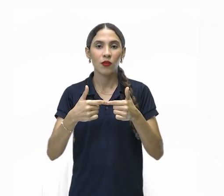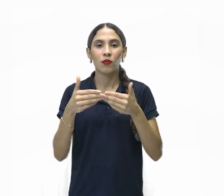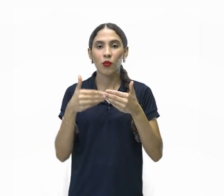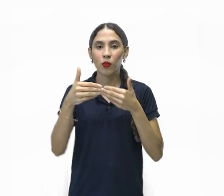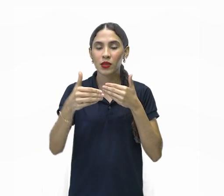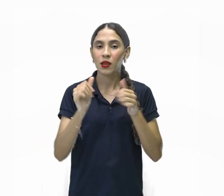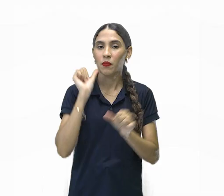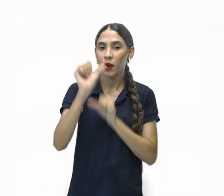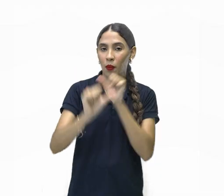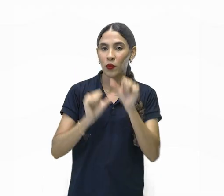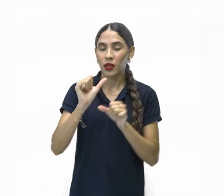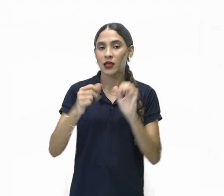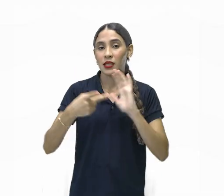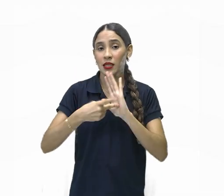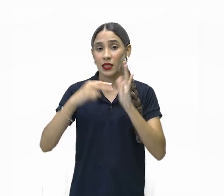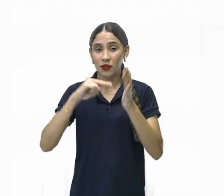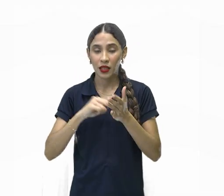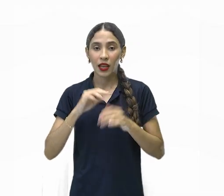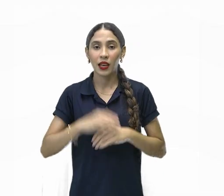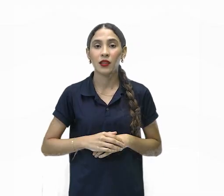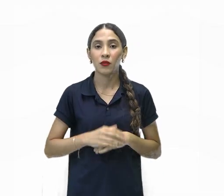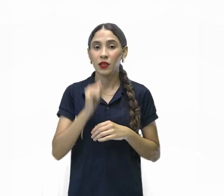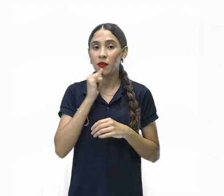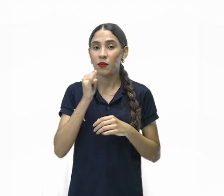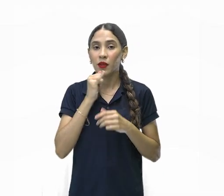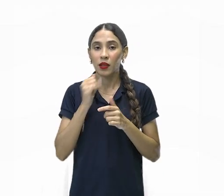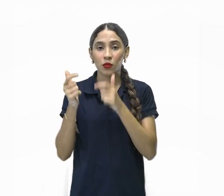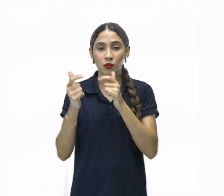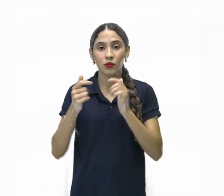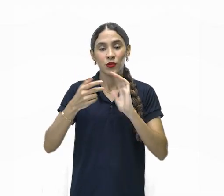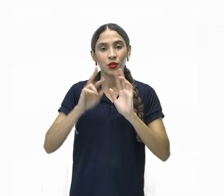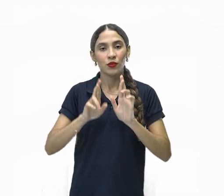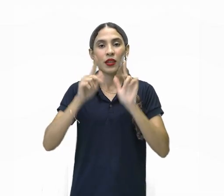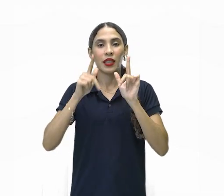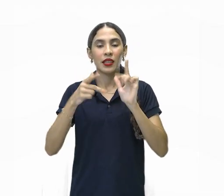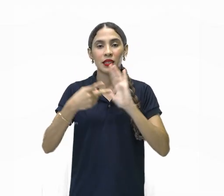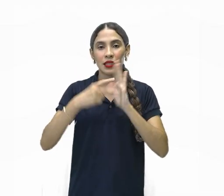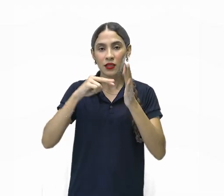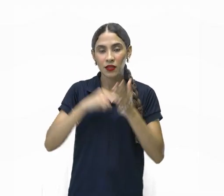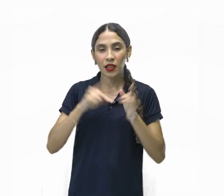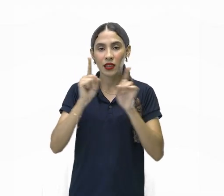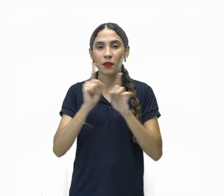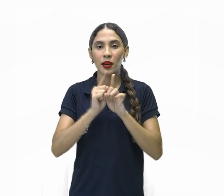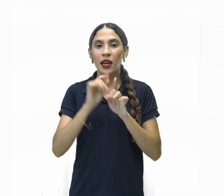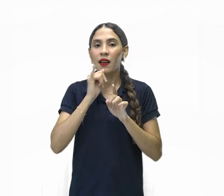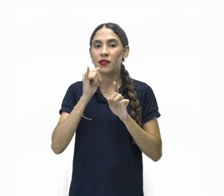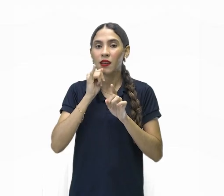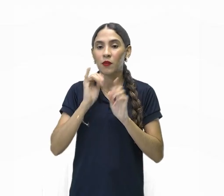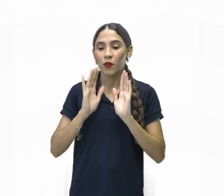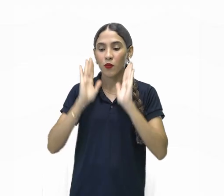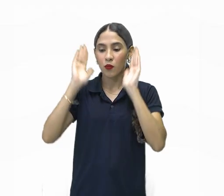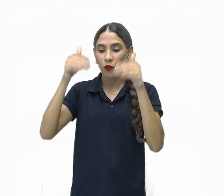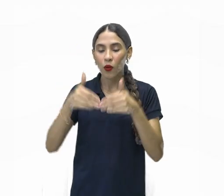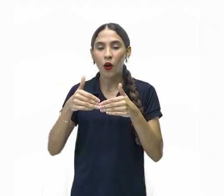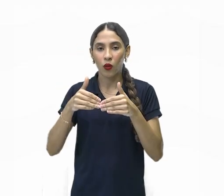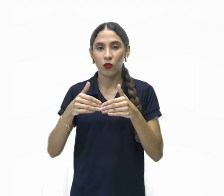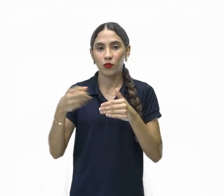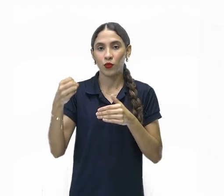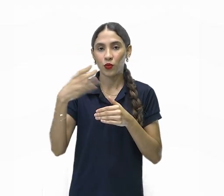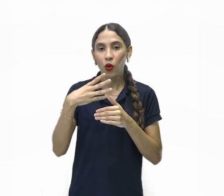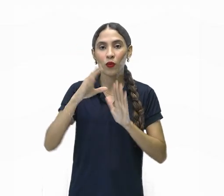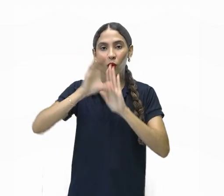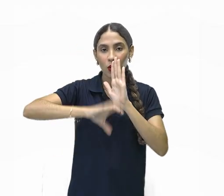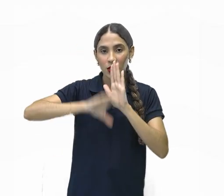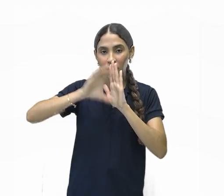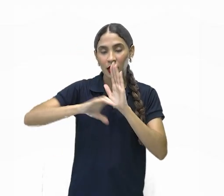propicia uma mudança de significado, um deslocamento de sentido, um objeto que é direcionado para uma nova